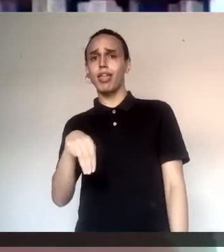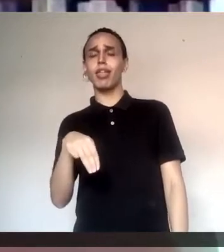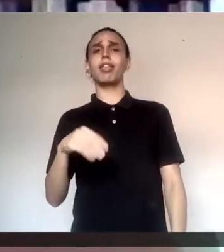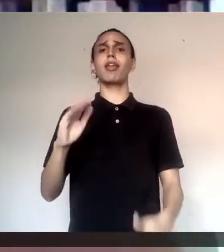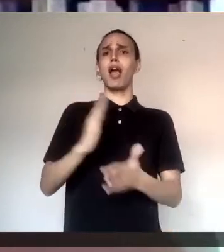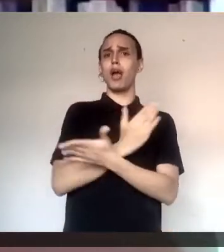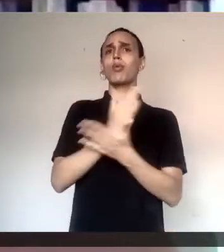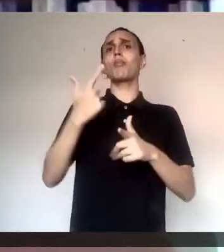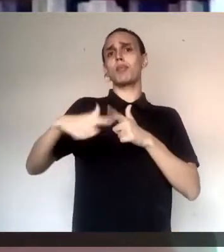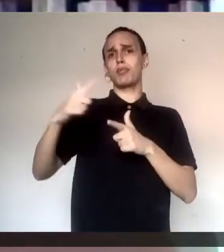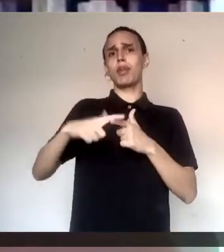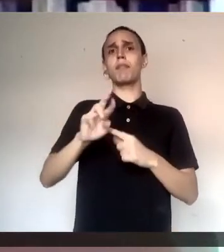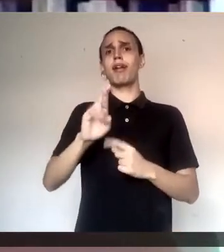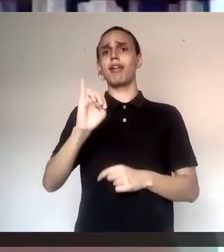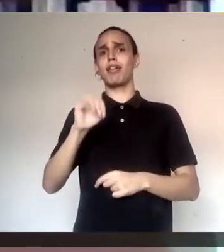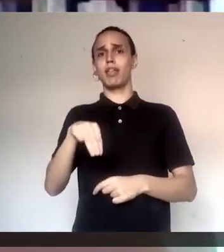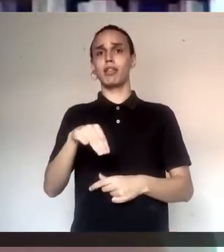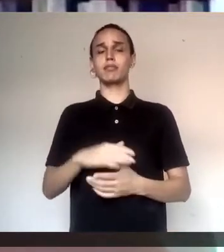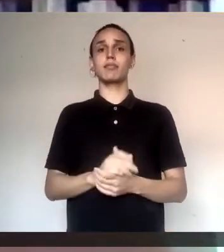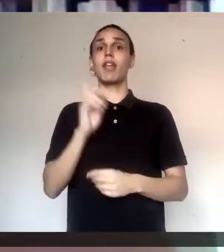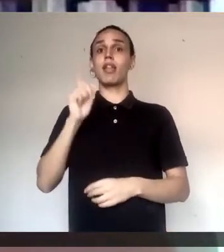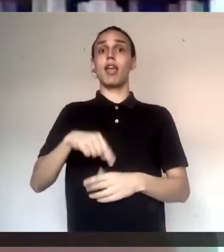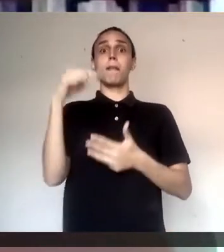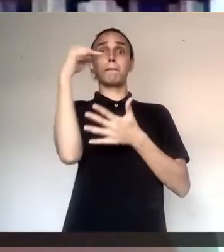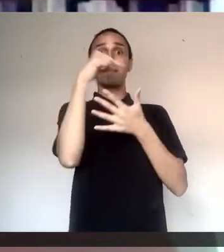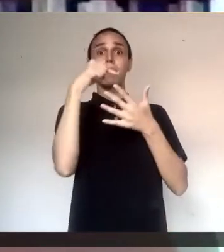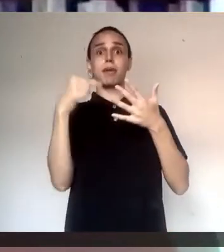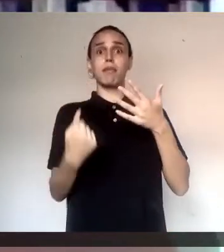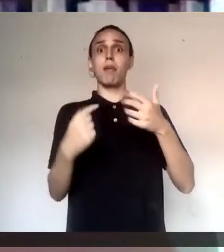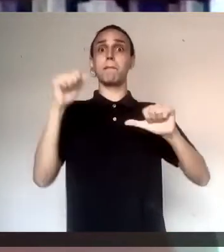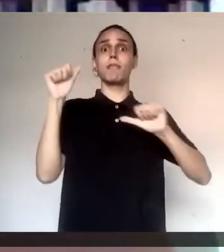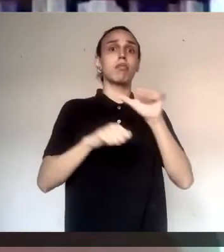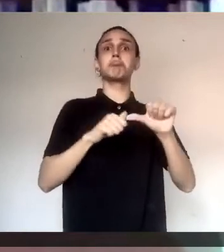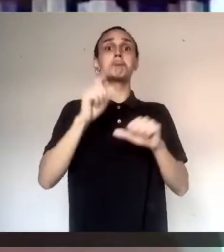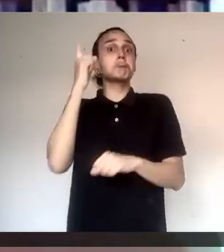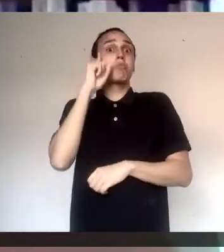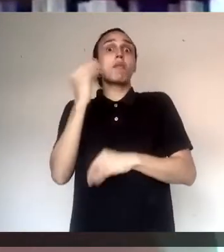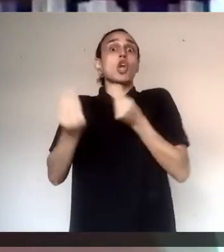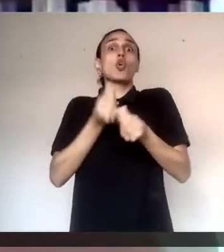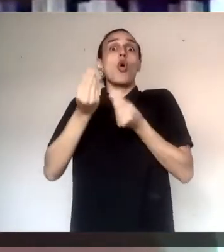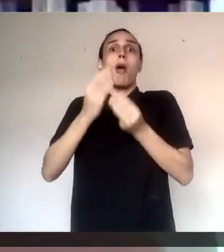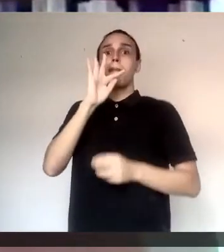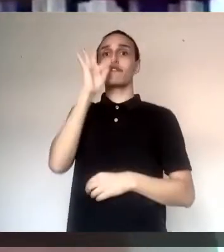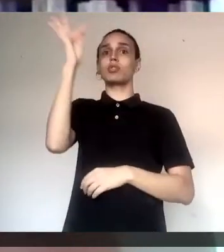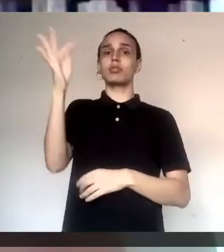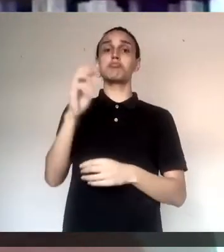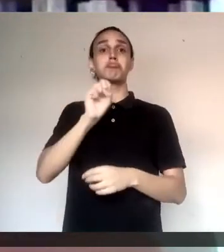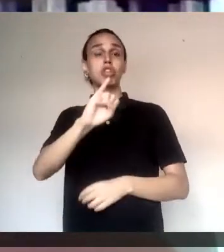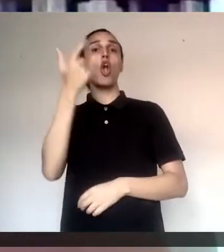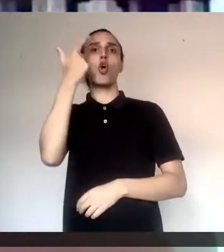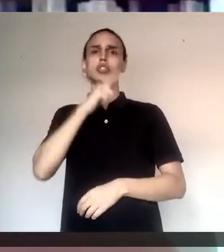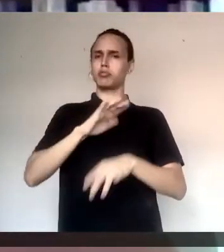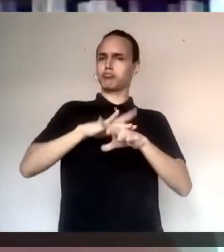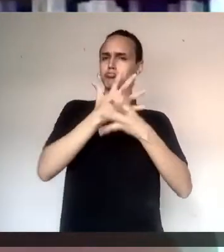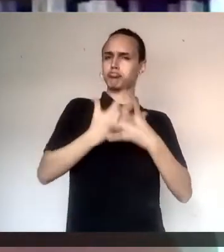rim, né? Os indivíduos que evoluem com problemas renais. Então, são alterações que a gente não sabe como vão se comportar no futuro. Se